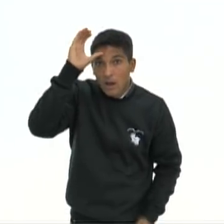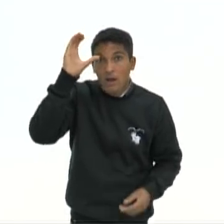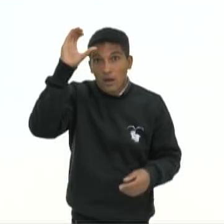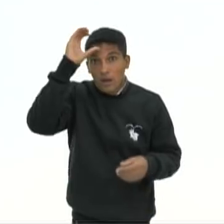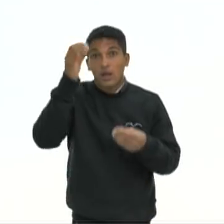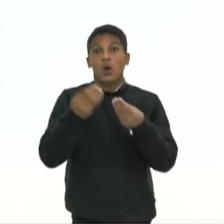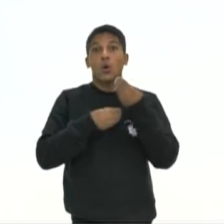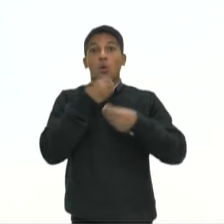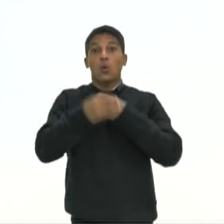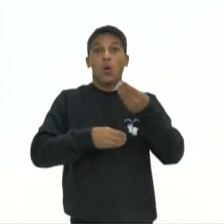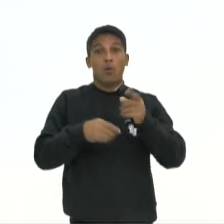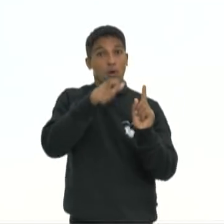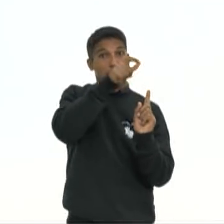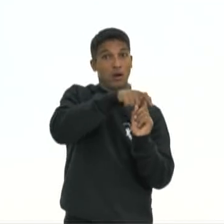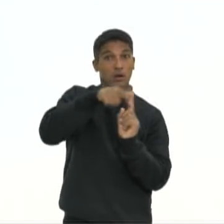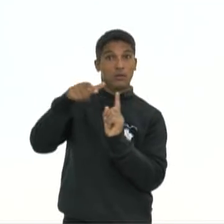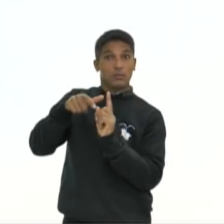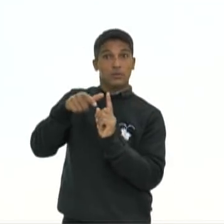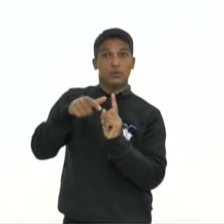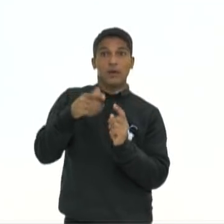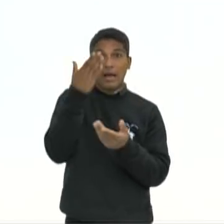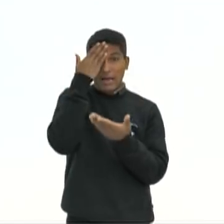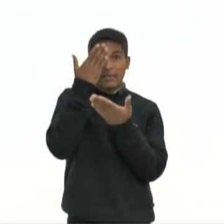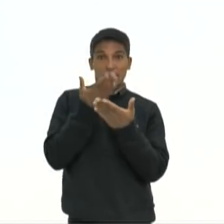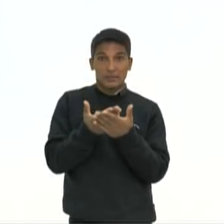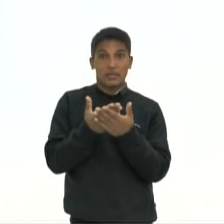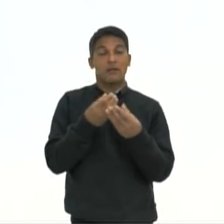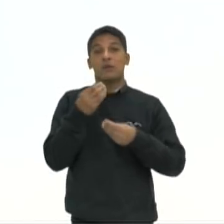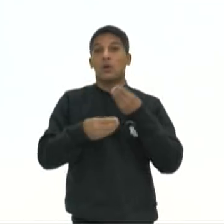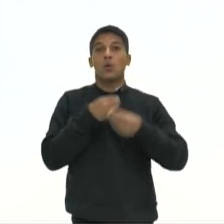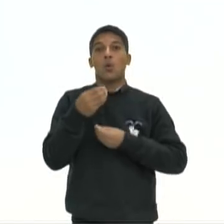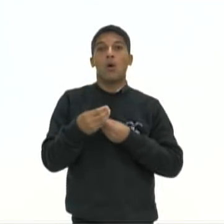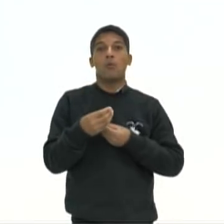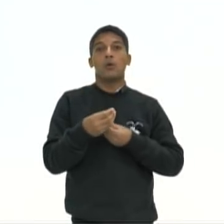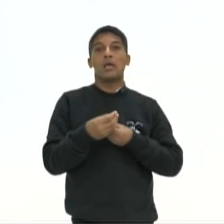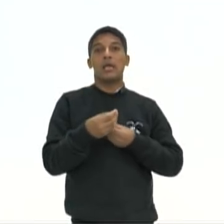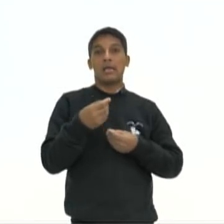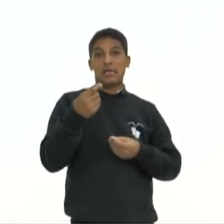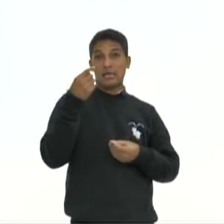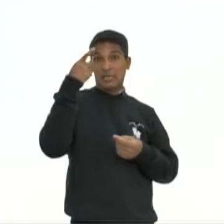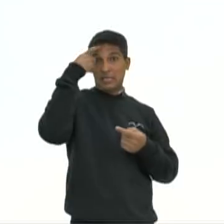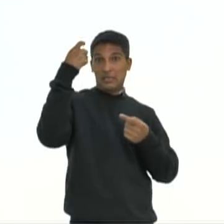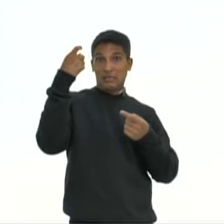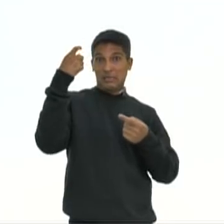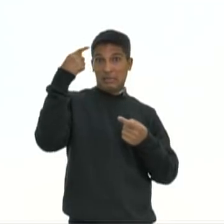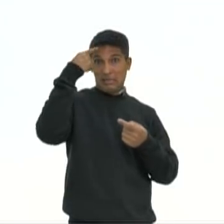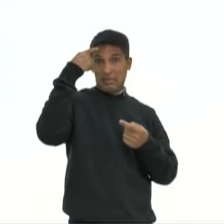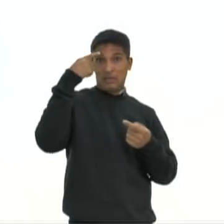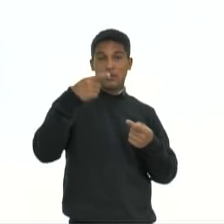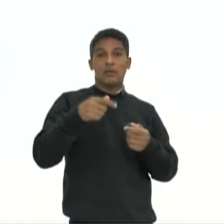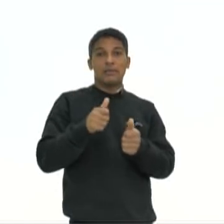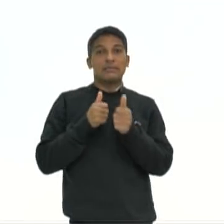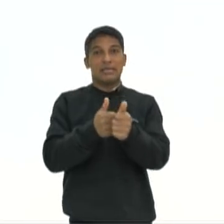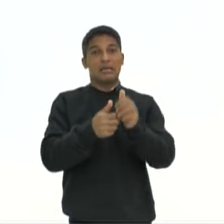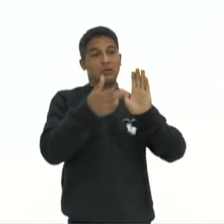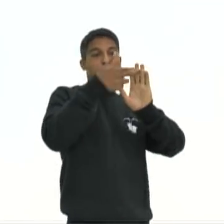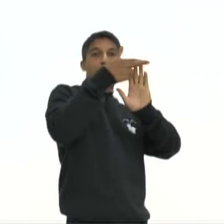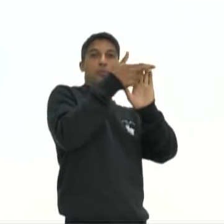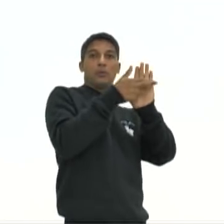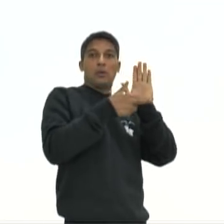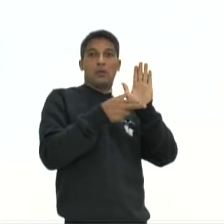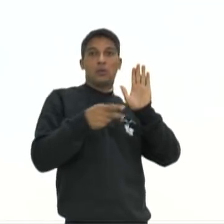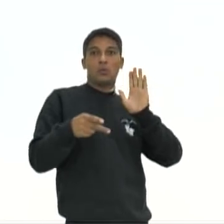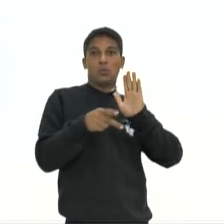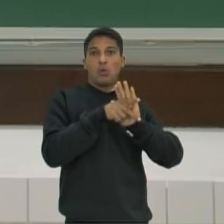acreditavam nas coisas e como elas usavam essas ideias para seguir ao longo de toda a sua vida. E na